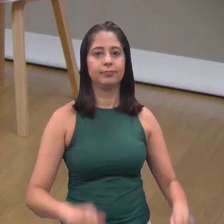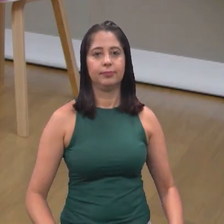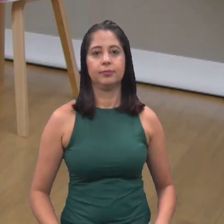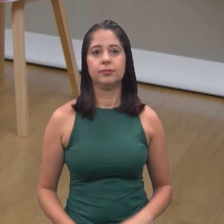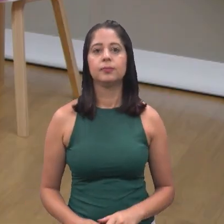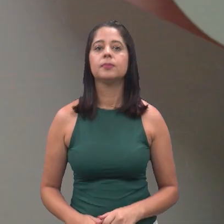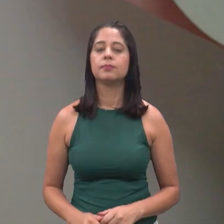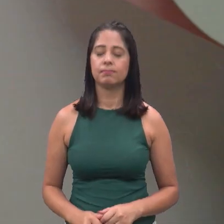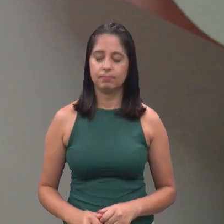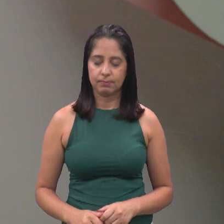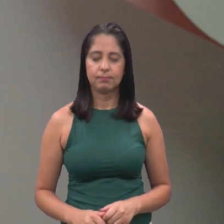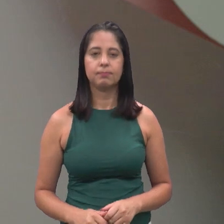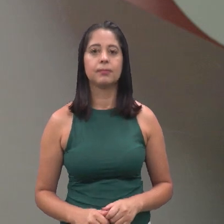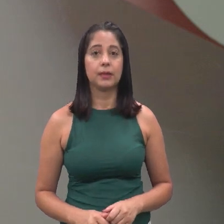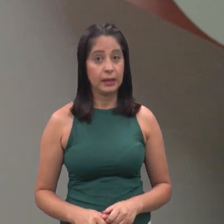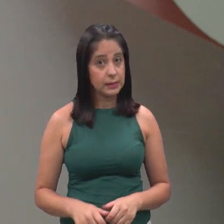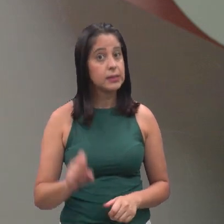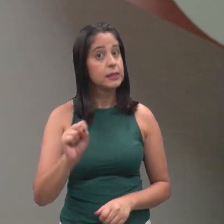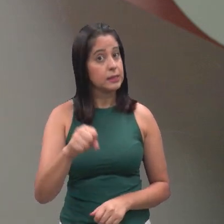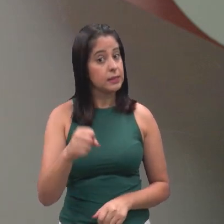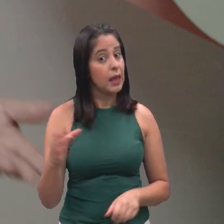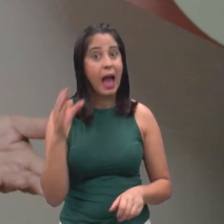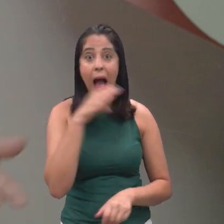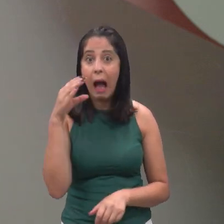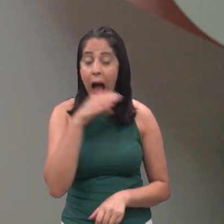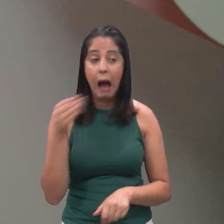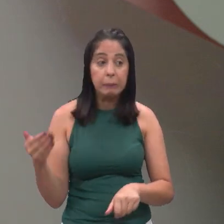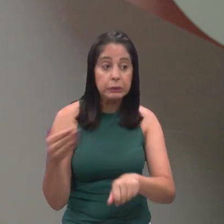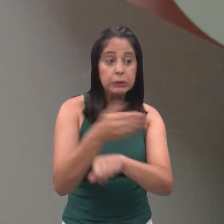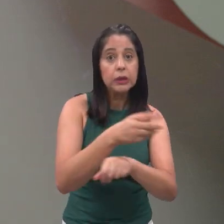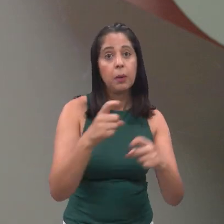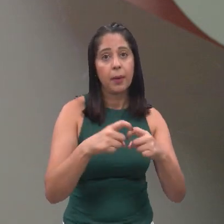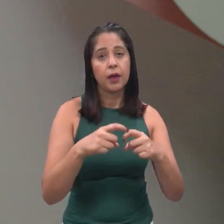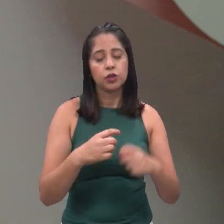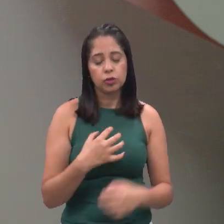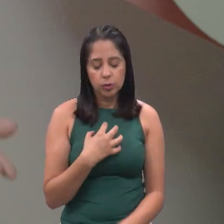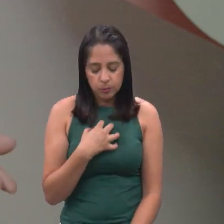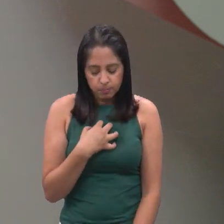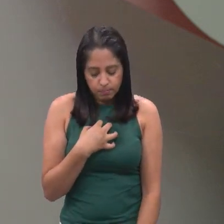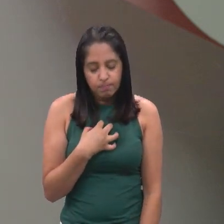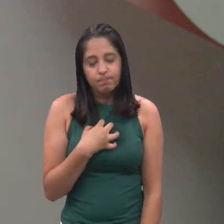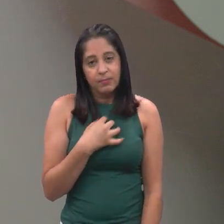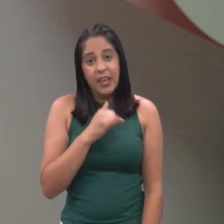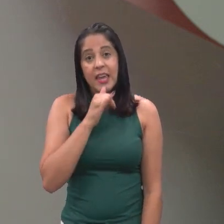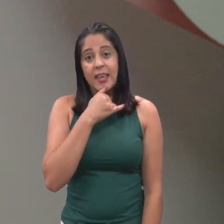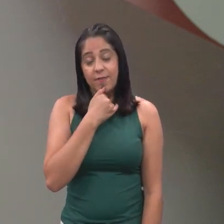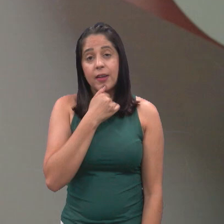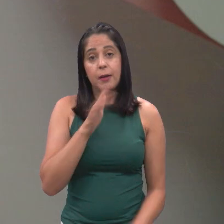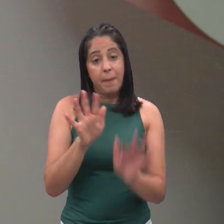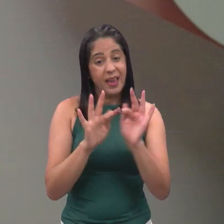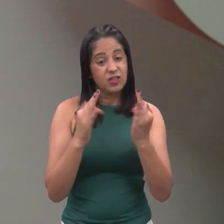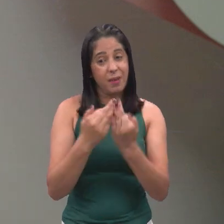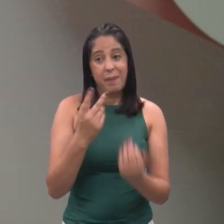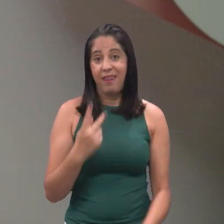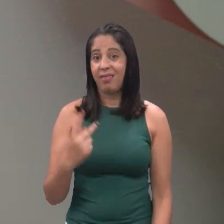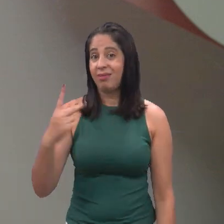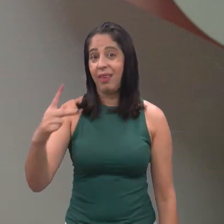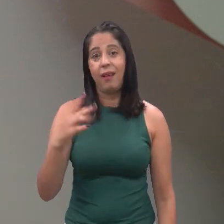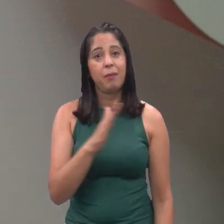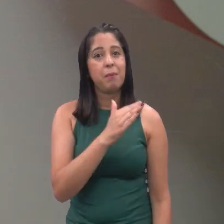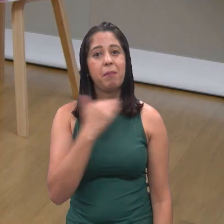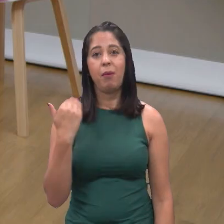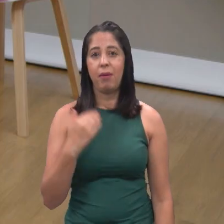É isso mesmo, procure atendimento rápido. Meus sentimentos, né, para os familiares que, infelizmente, doutora, perderam aí 2 pessoas